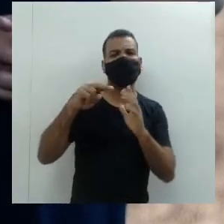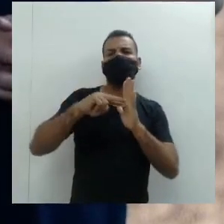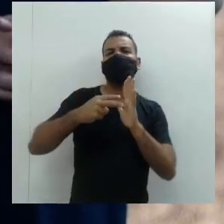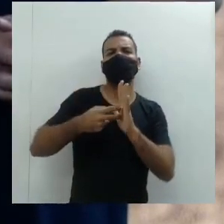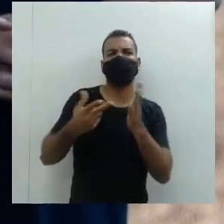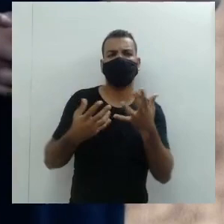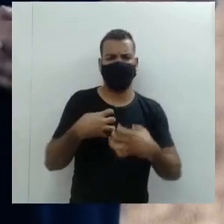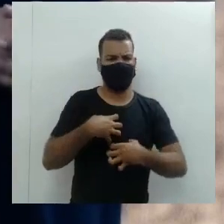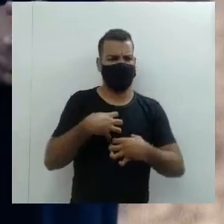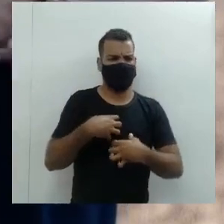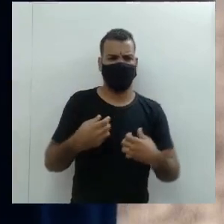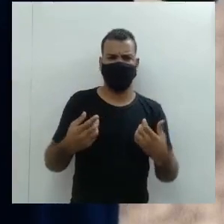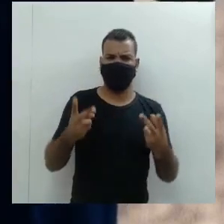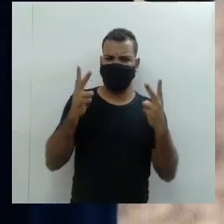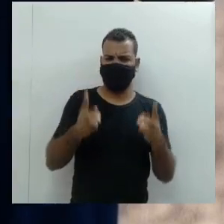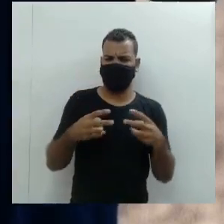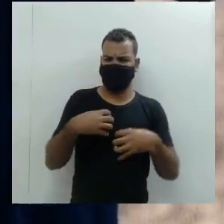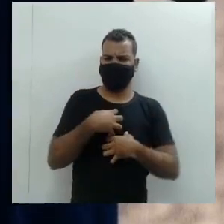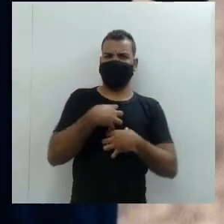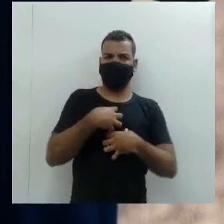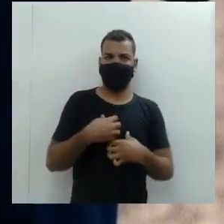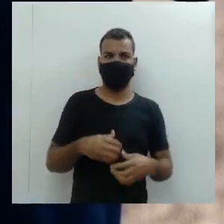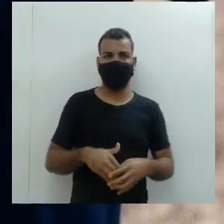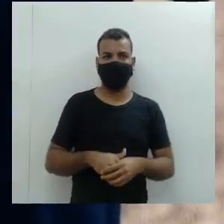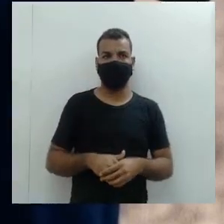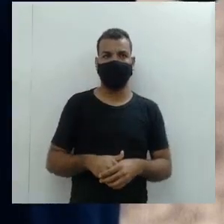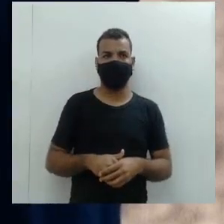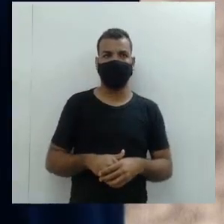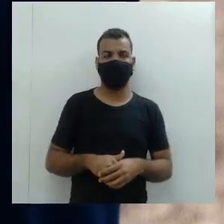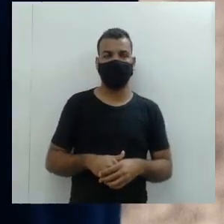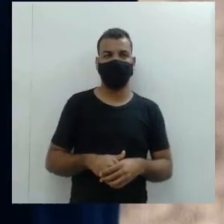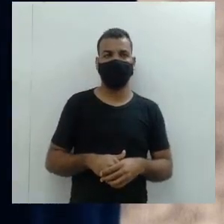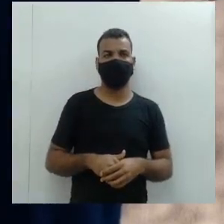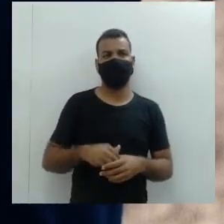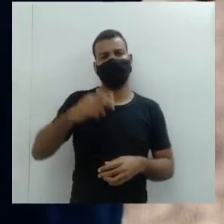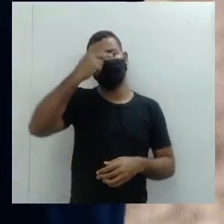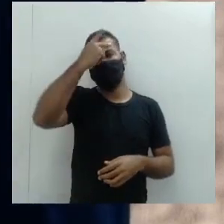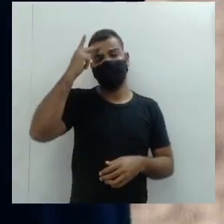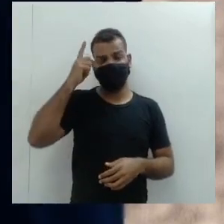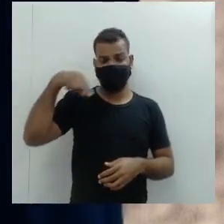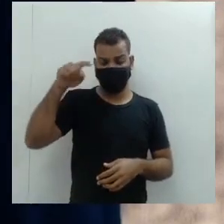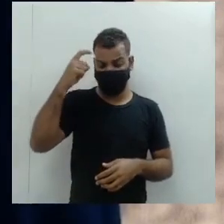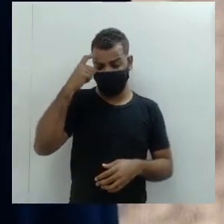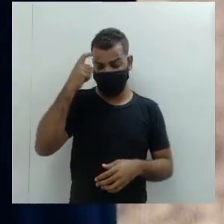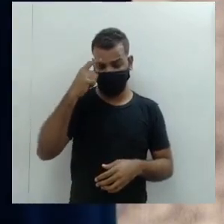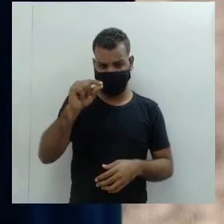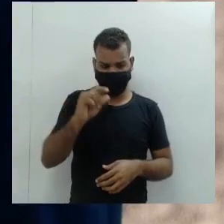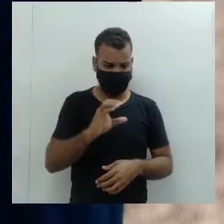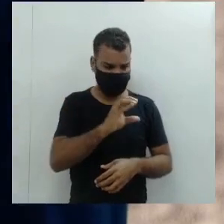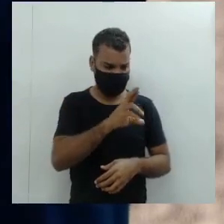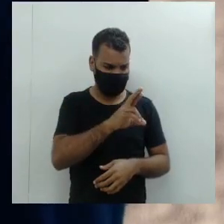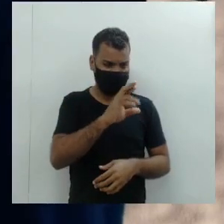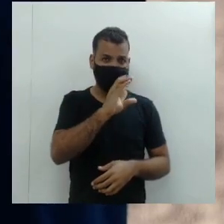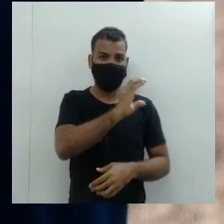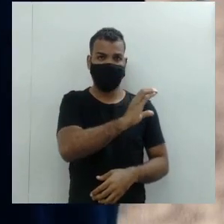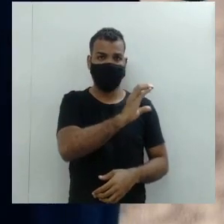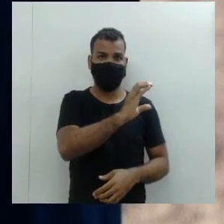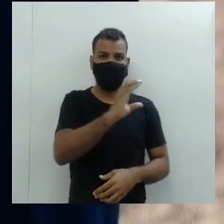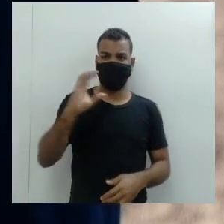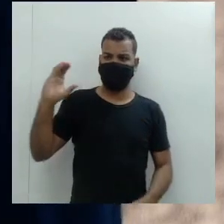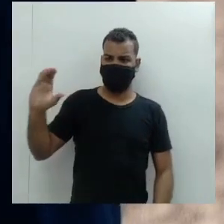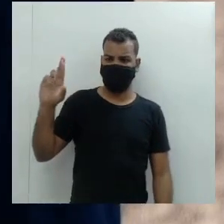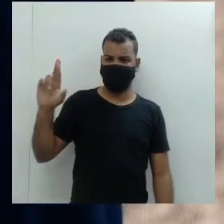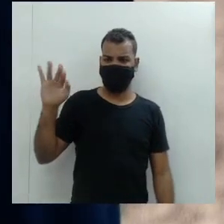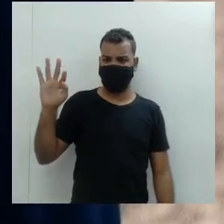tom negativo? É interessante que as pessoas normalmente, professor Robson, fazem essa associação entre a crítica e algo